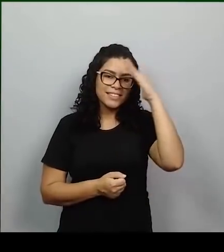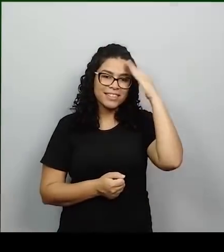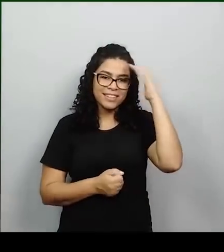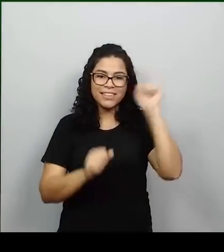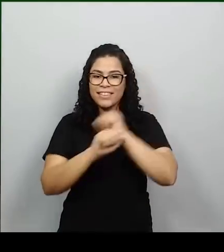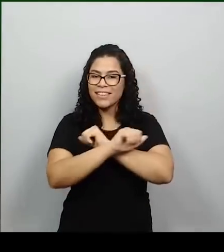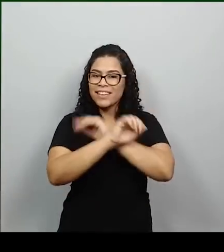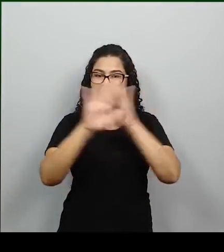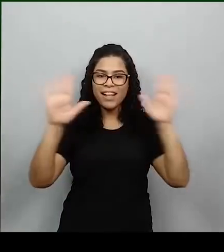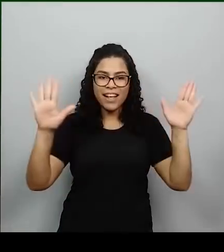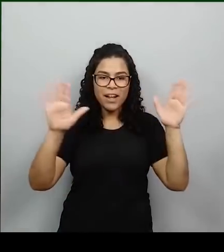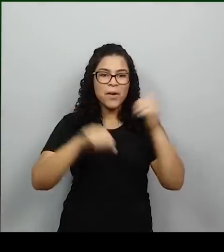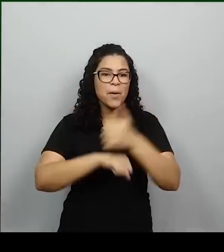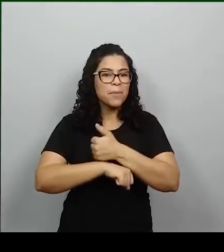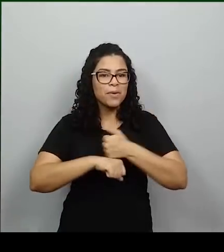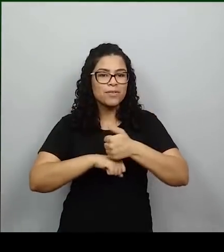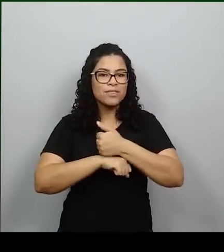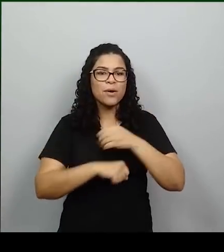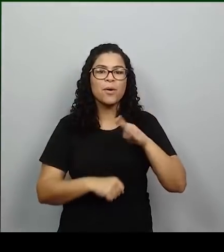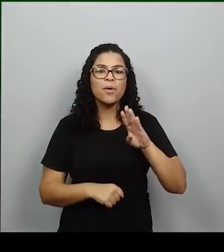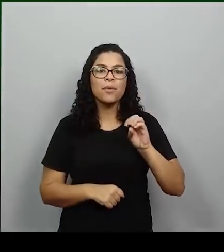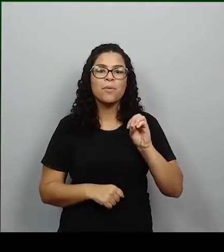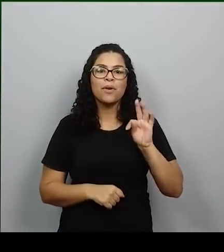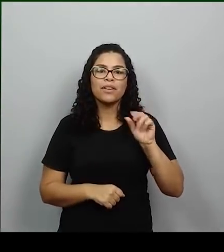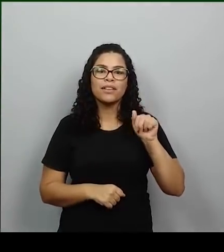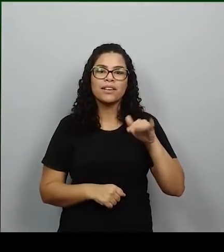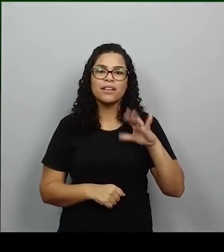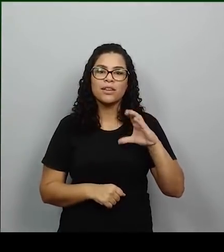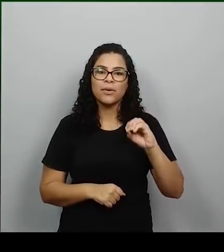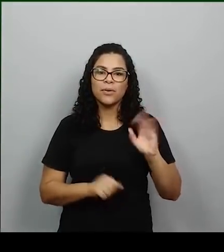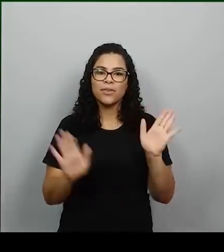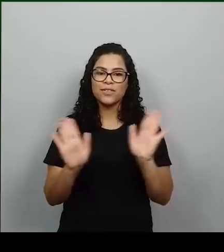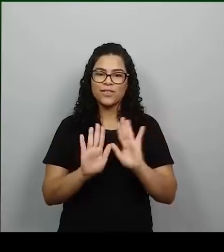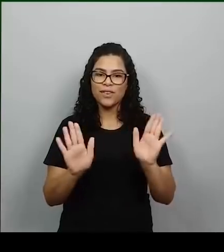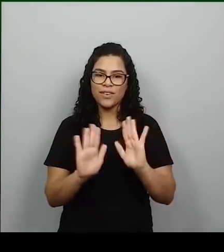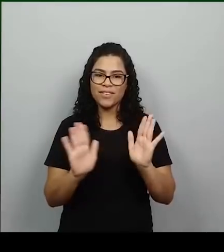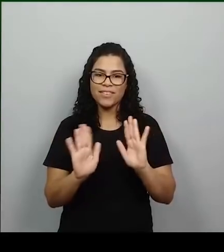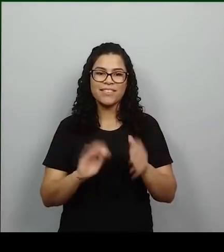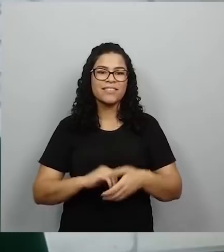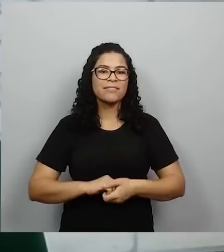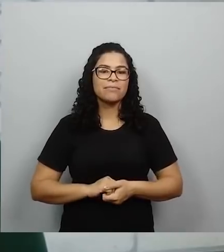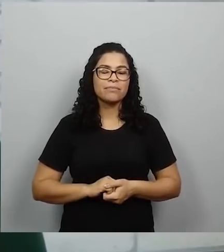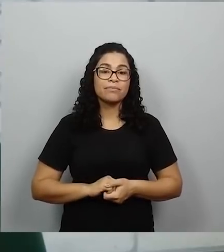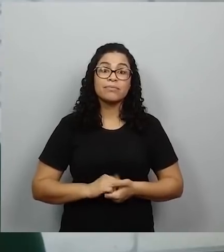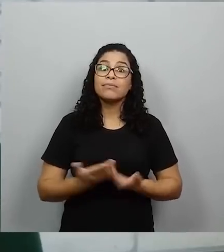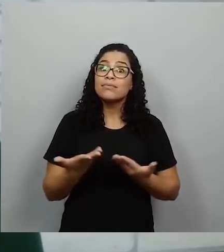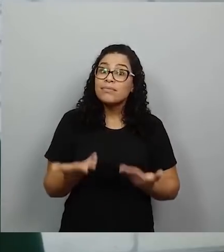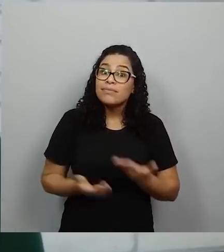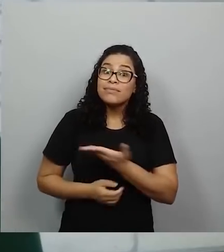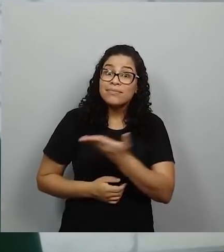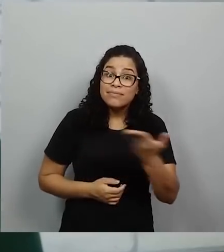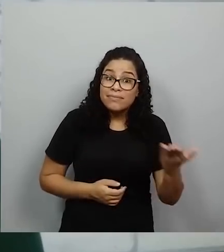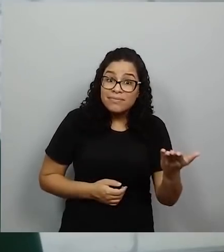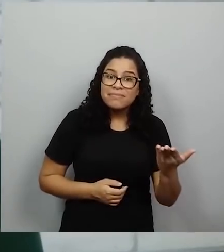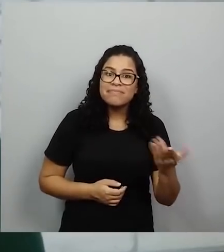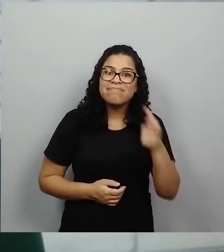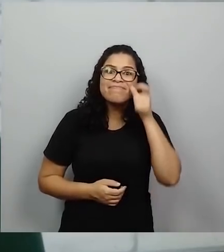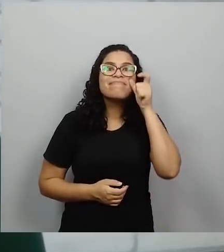para vocês sobre essa bela profissão. E tchau, tchau, pessoal! Vocês viram